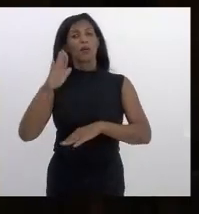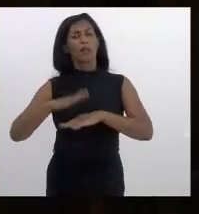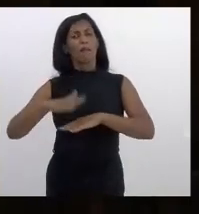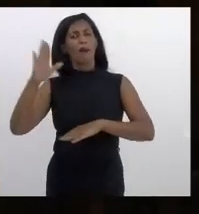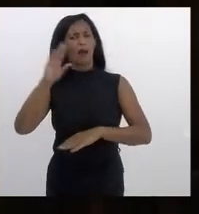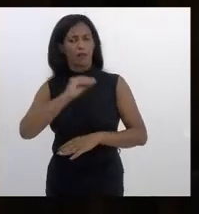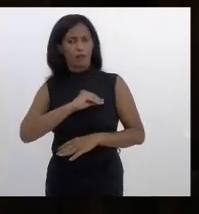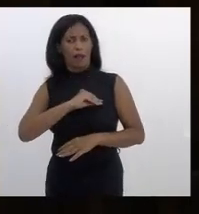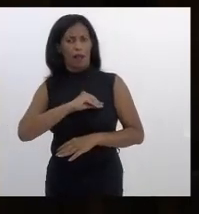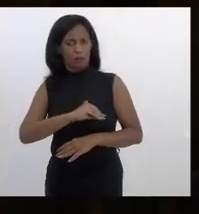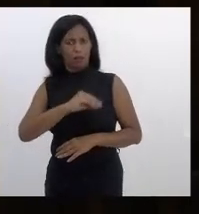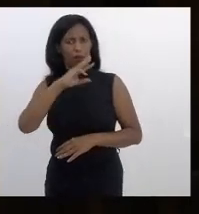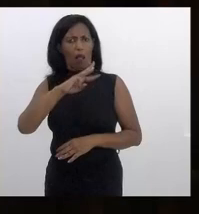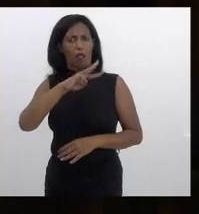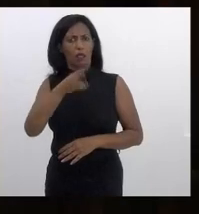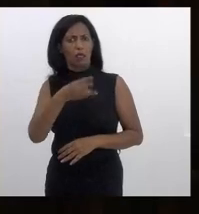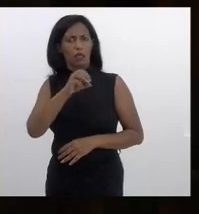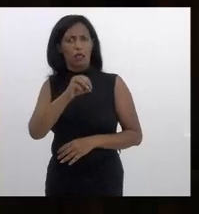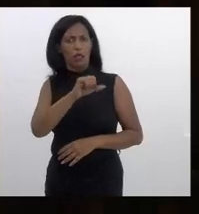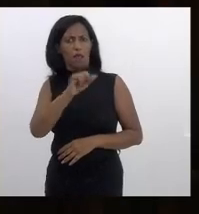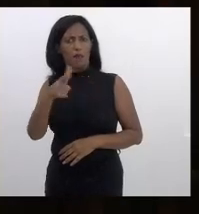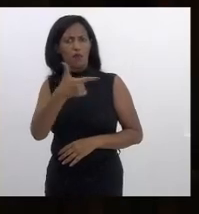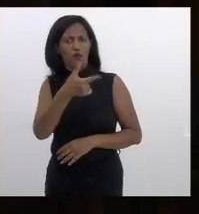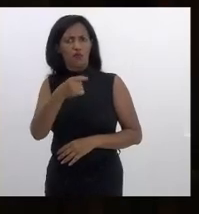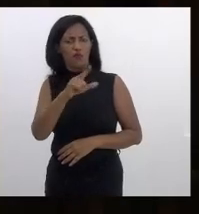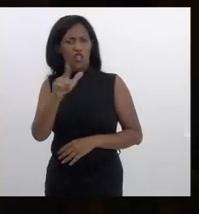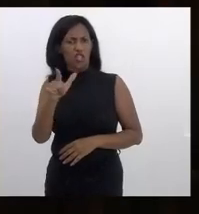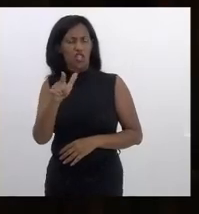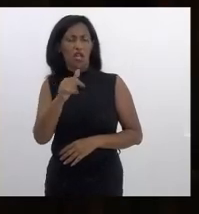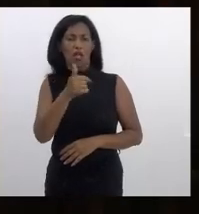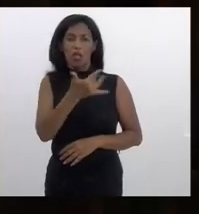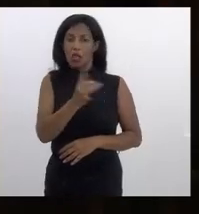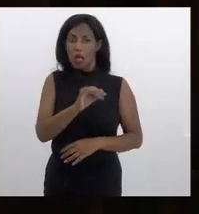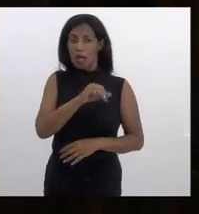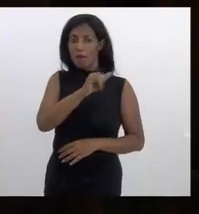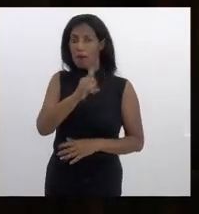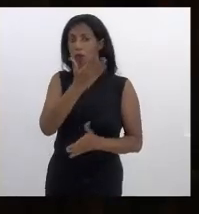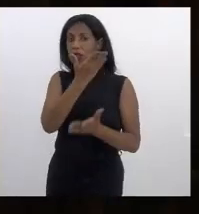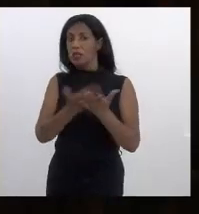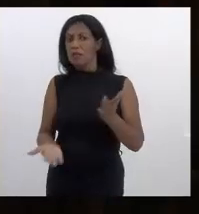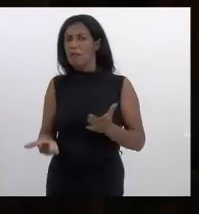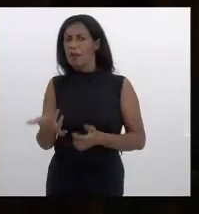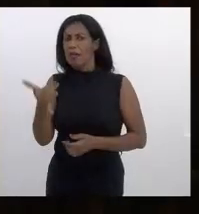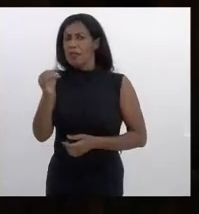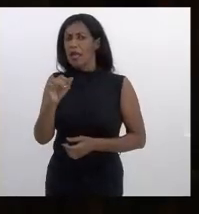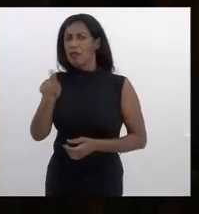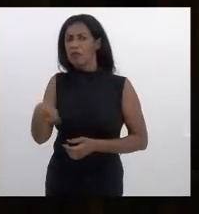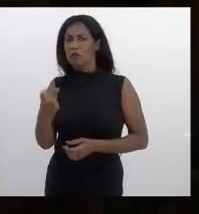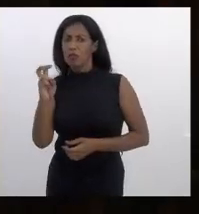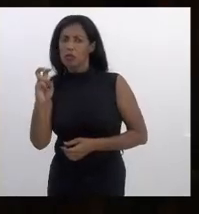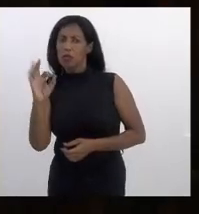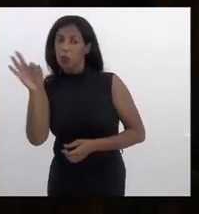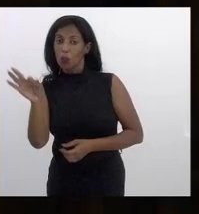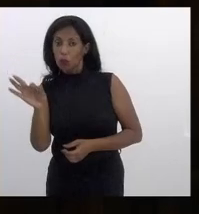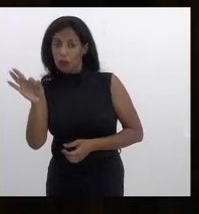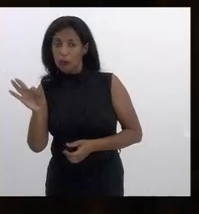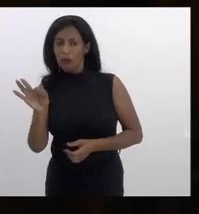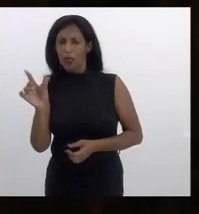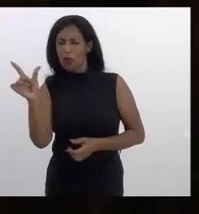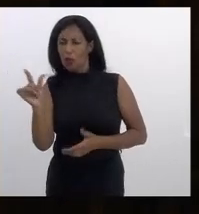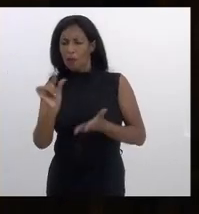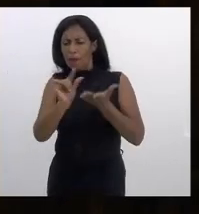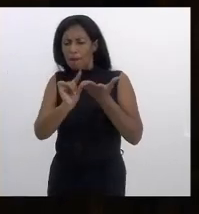ganha mais para quem ganha 30 mil raio 20 mihas r$ 10000 quando perde 10,5 por cento